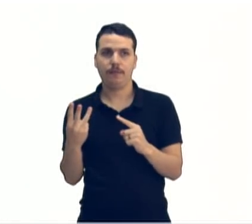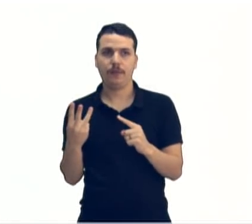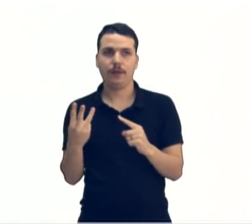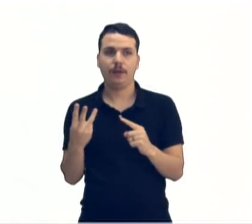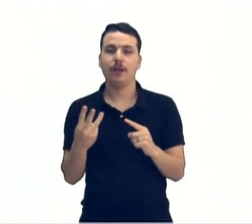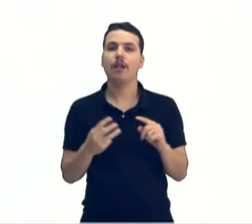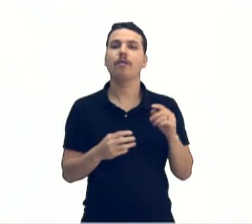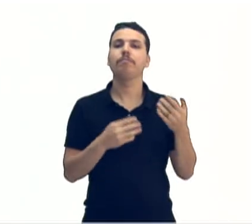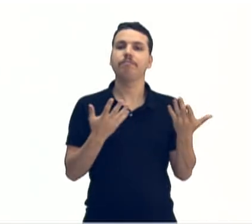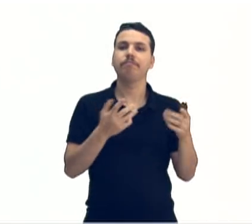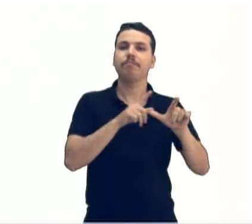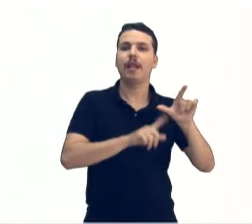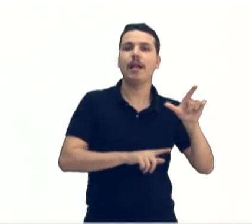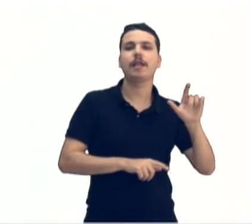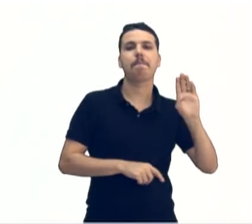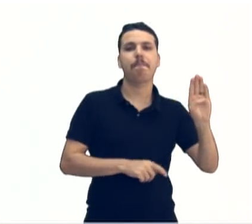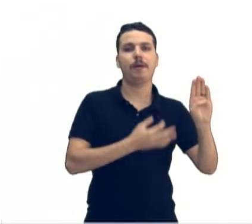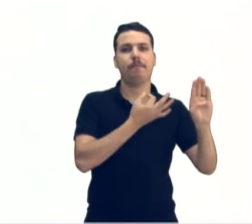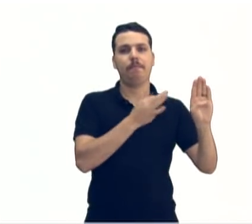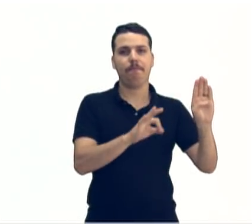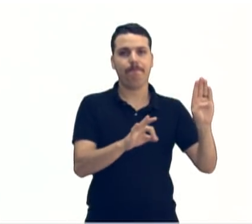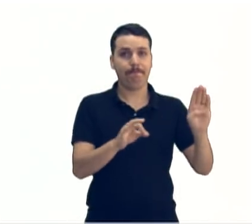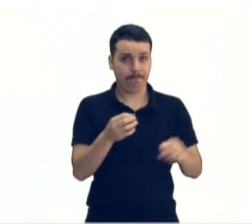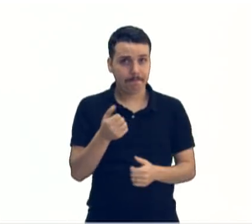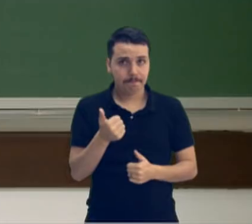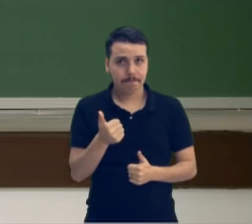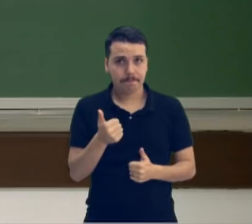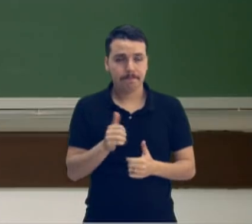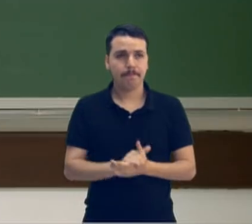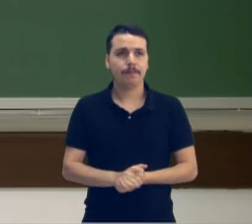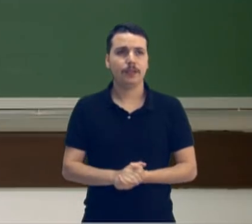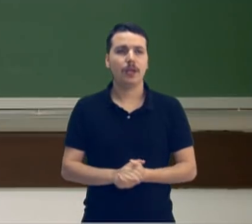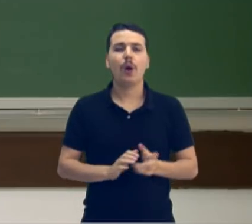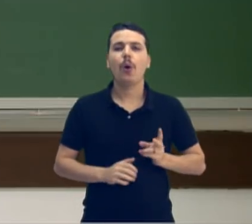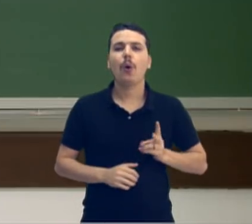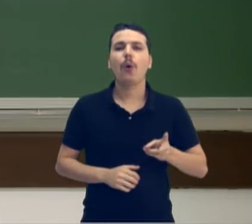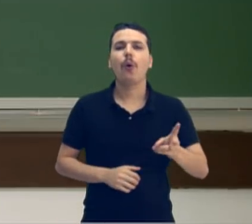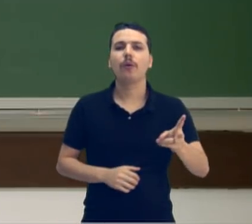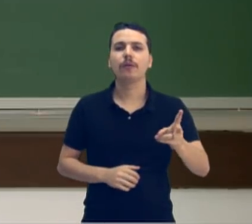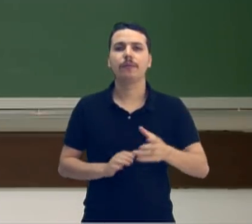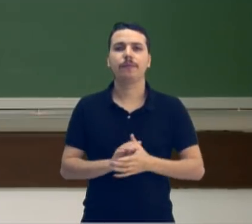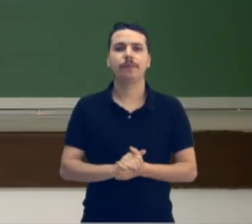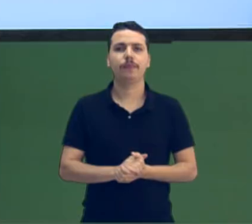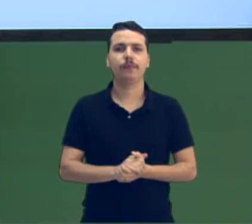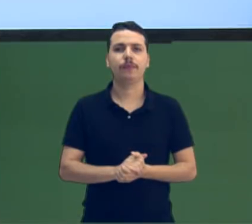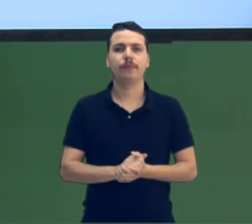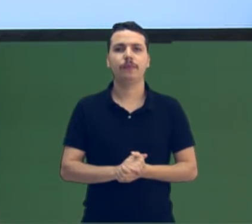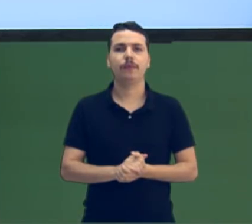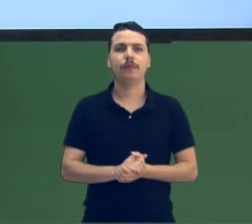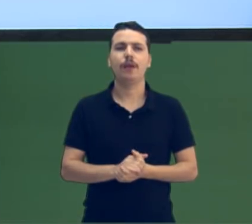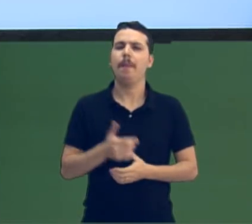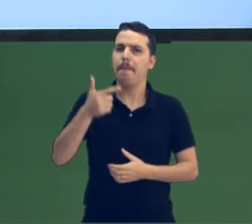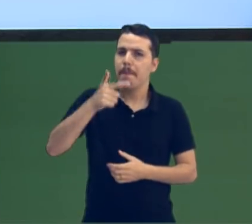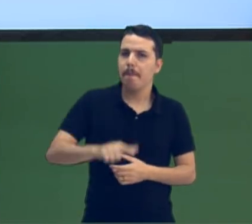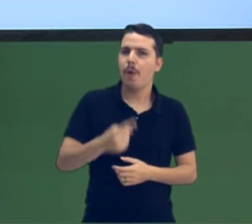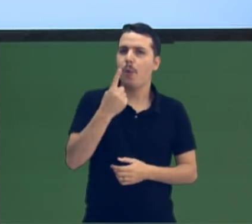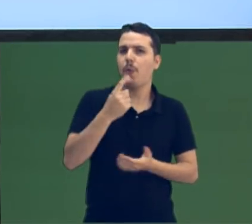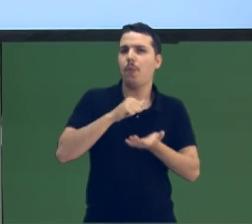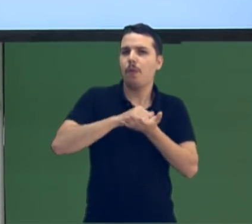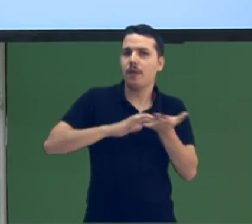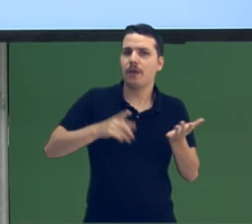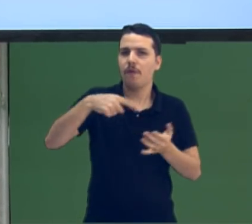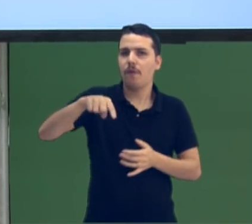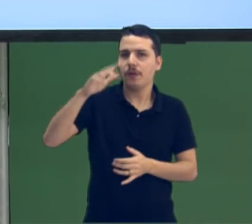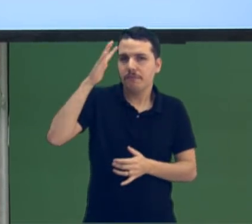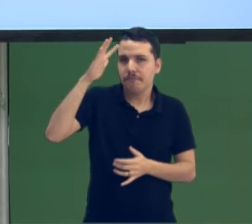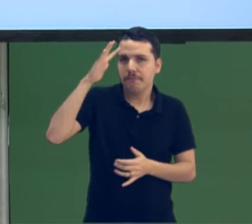a opção letra B. Tudo bem? Continuando aqui, mais um exercício para vocês praticar. Tempo